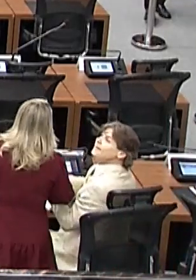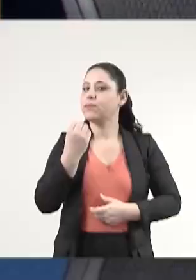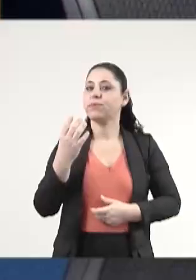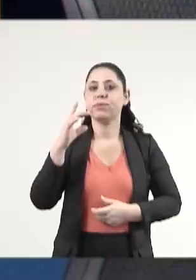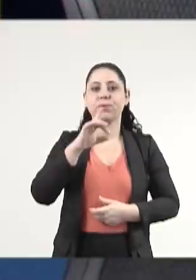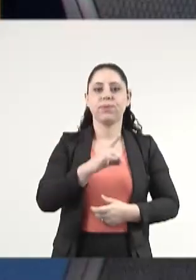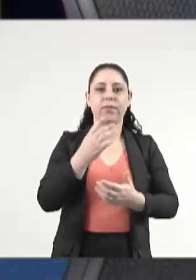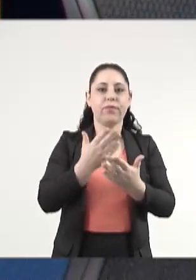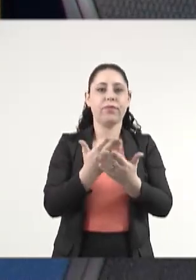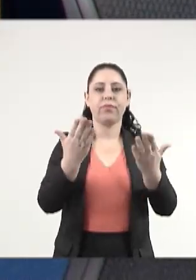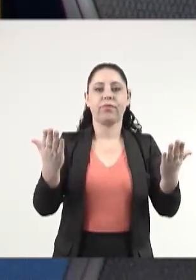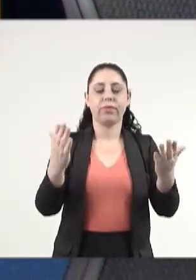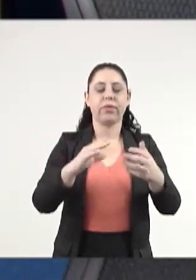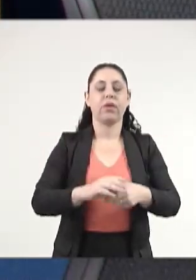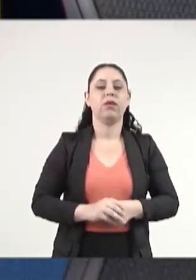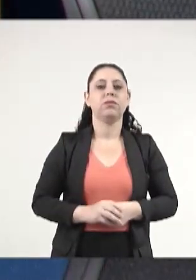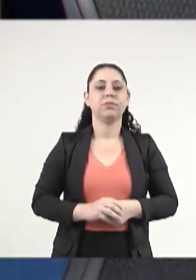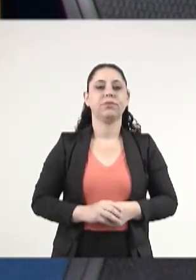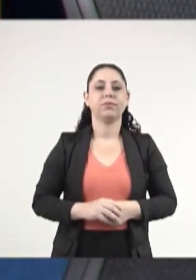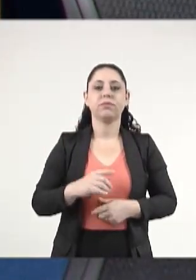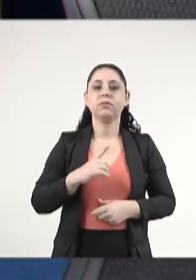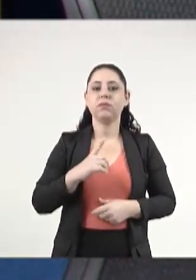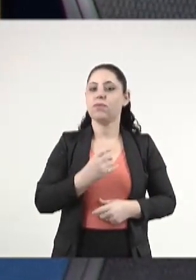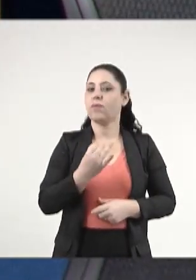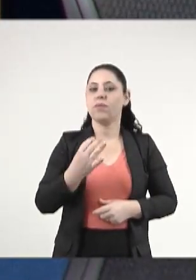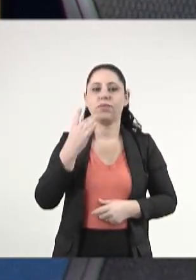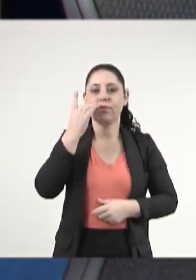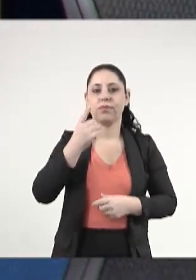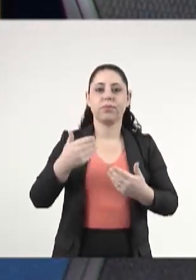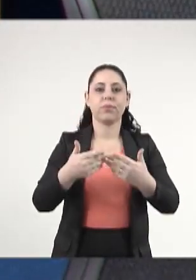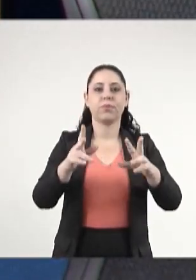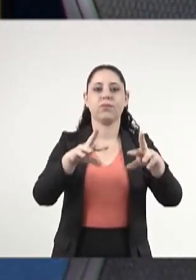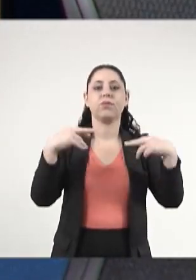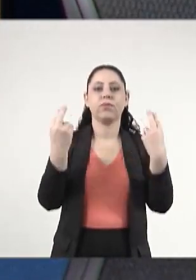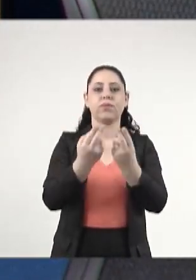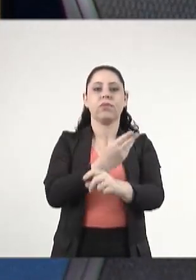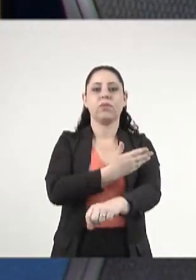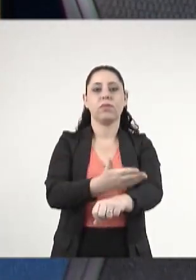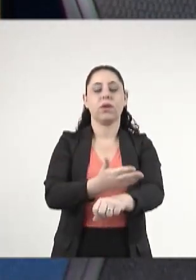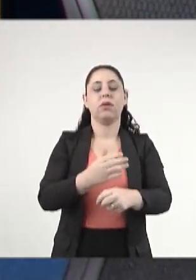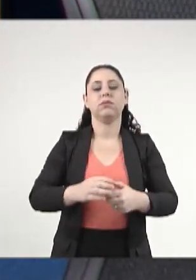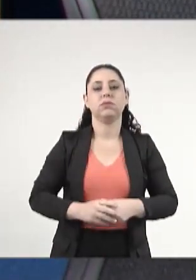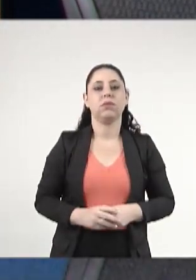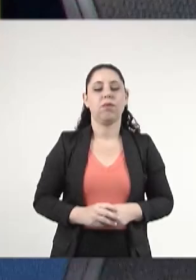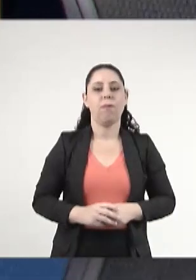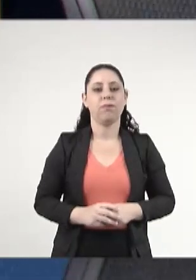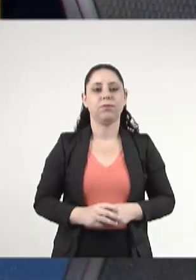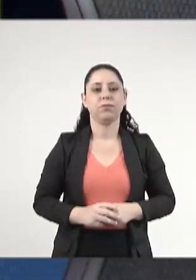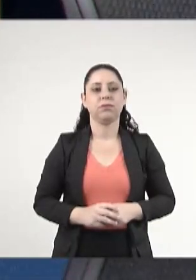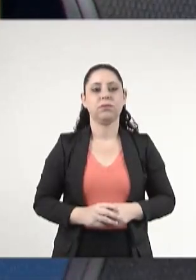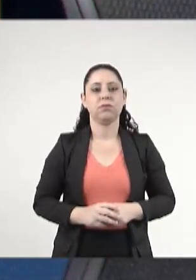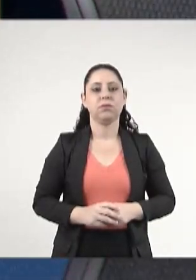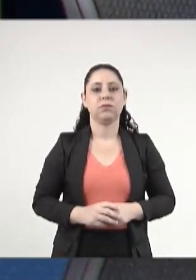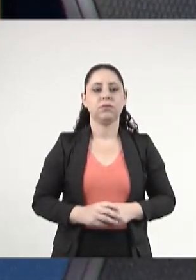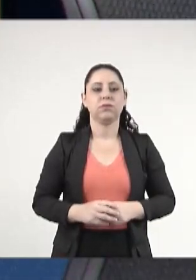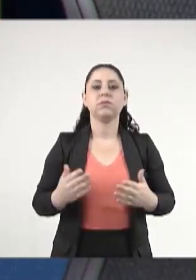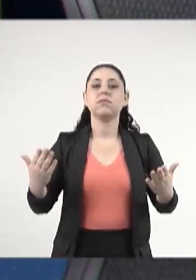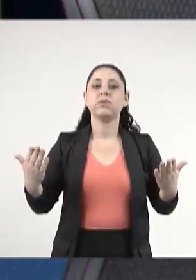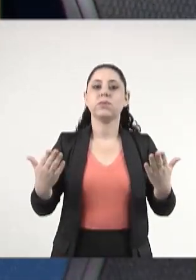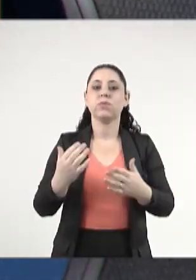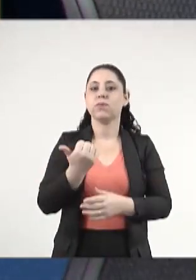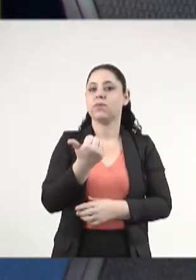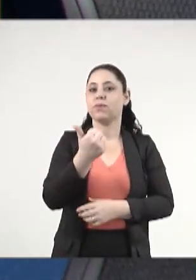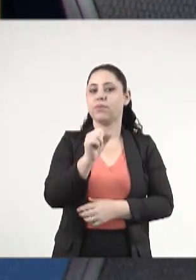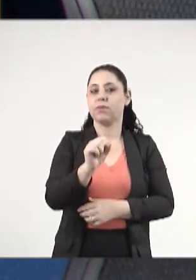Muito bom dia, senhoras e senhores. Havendo número legal, declaro aberta a presente sessão ordinária. Hoje,